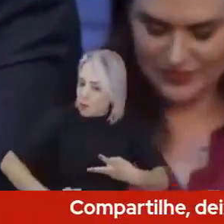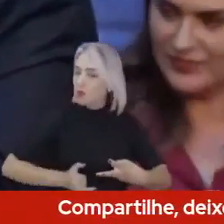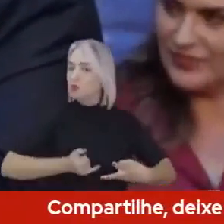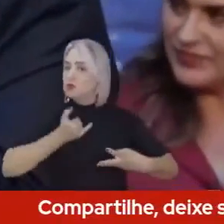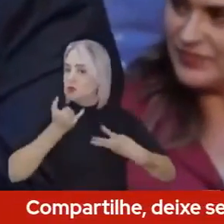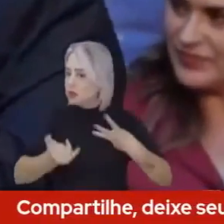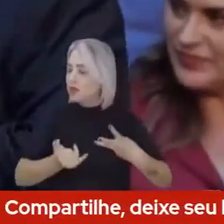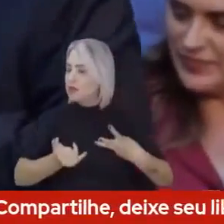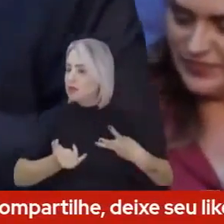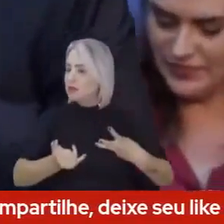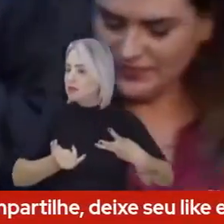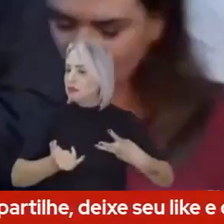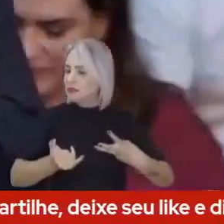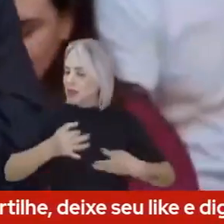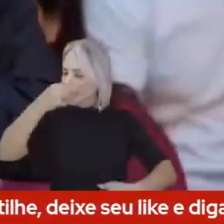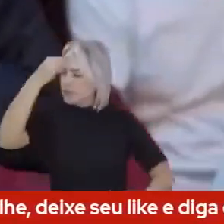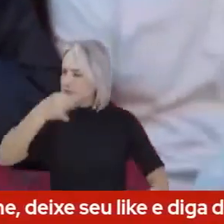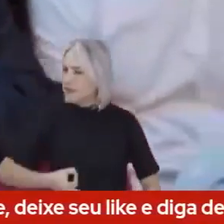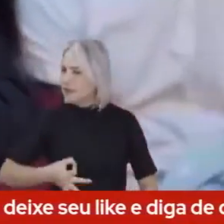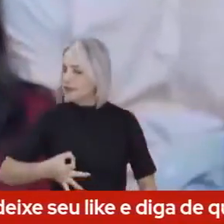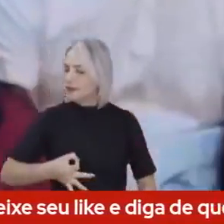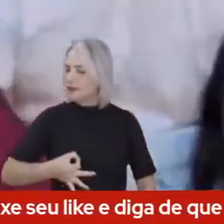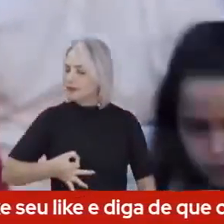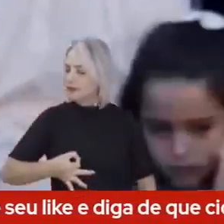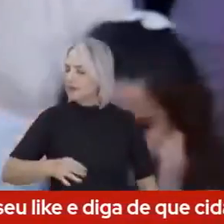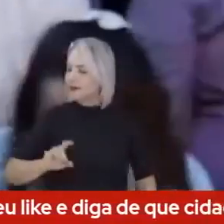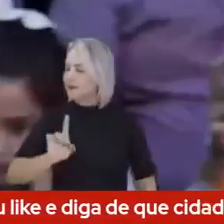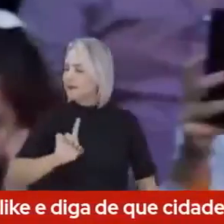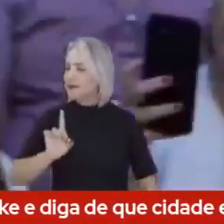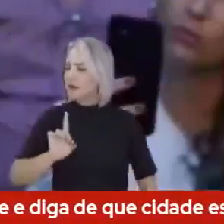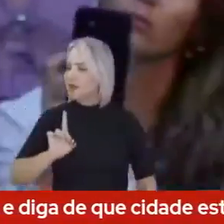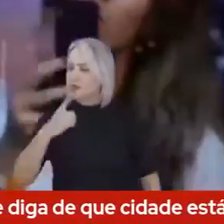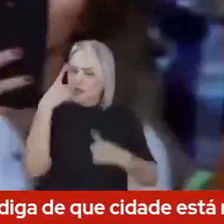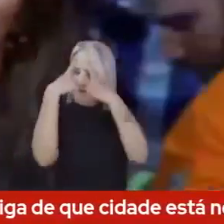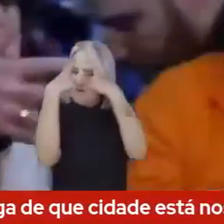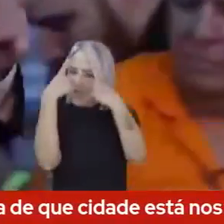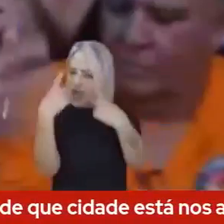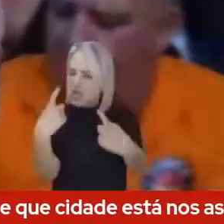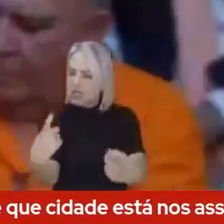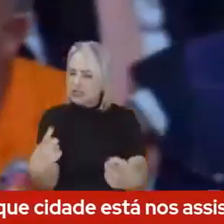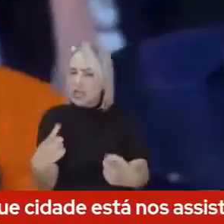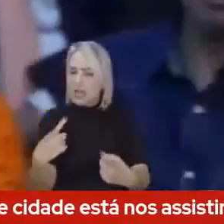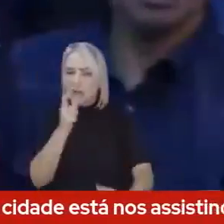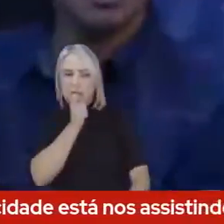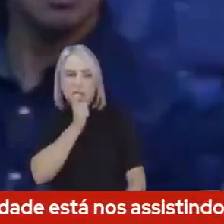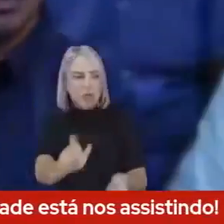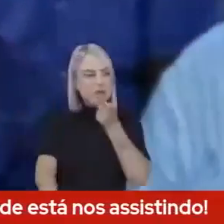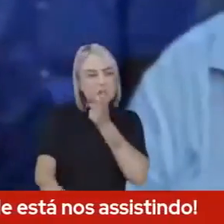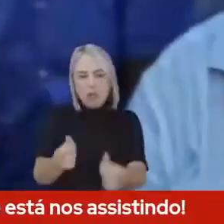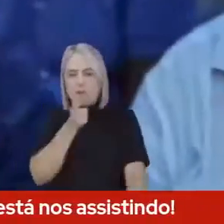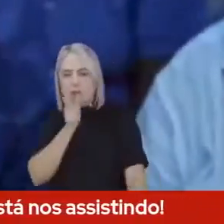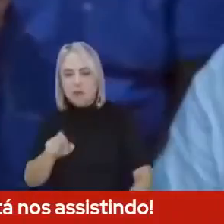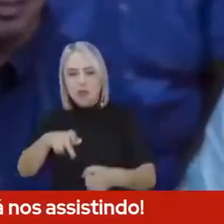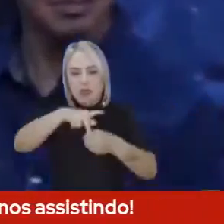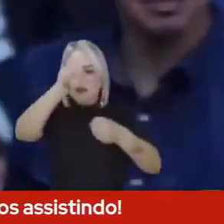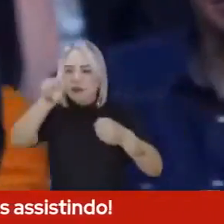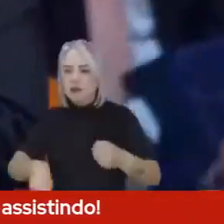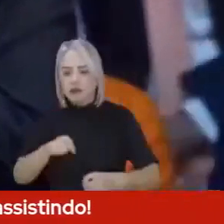oportunidade e a certeza de que não serão violentados pela agressividade na periferia deste